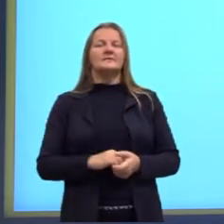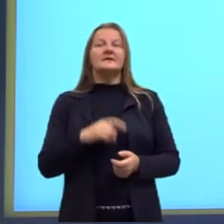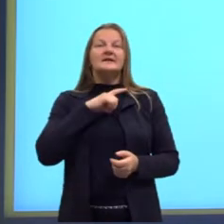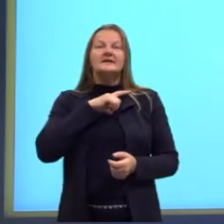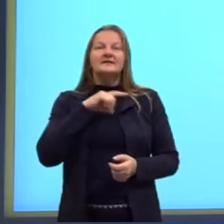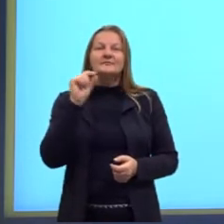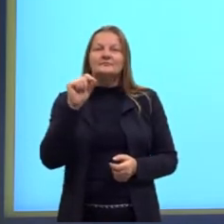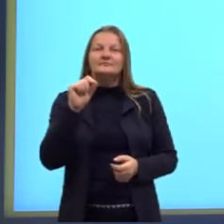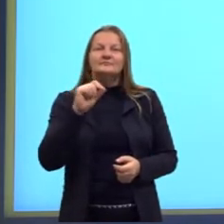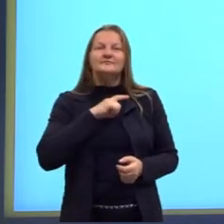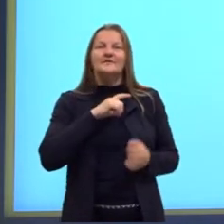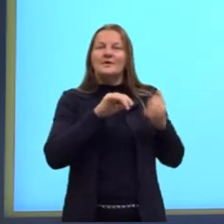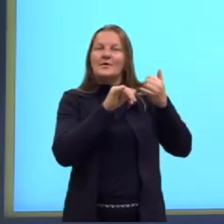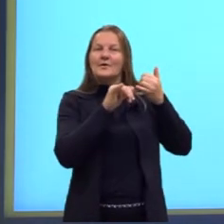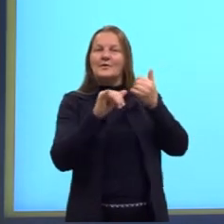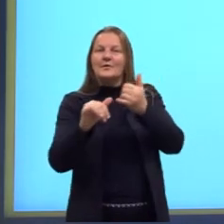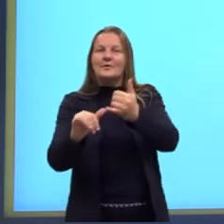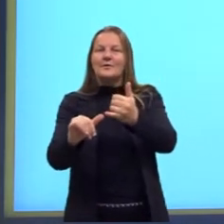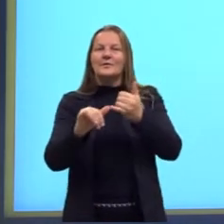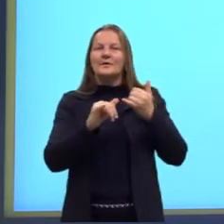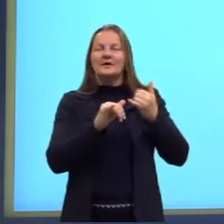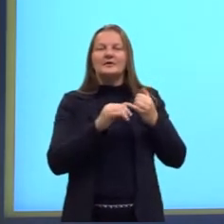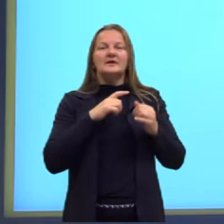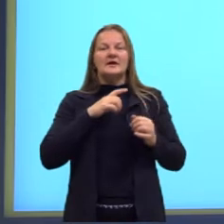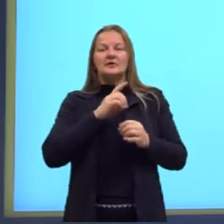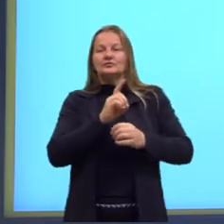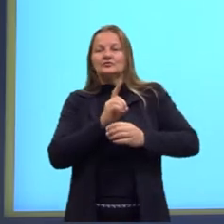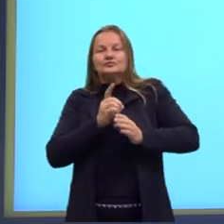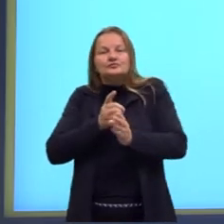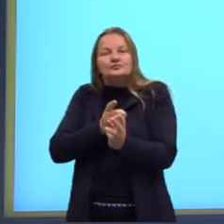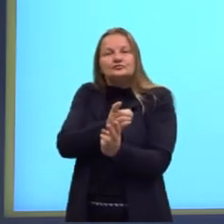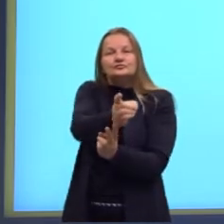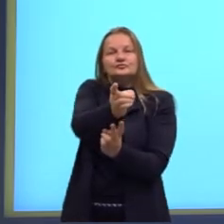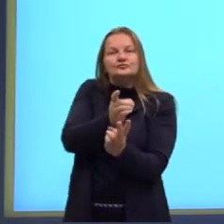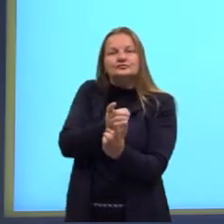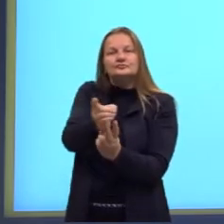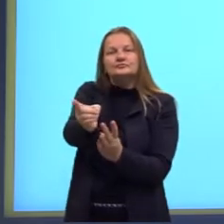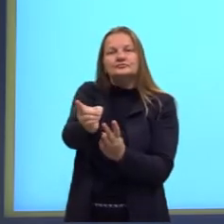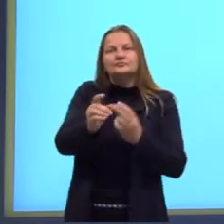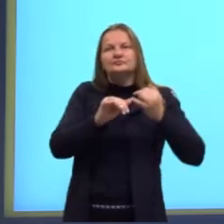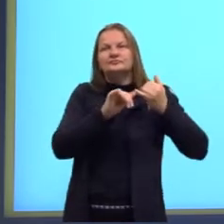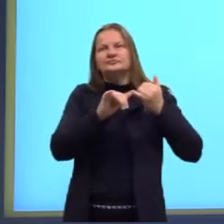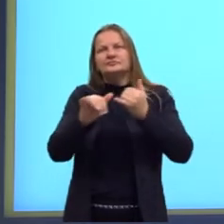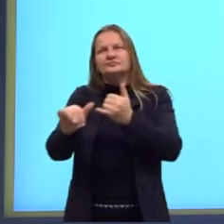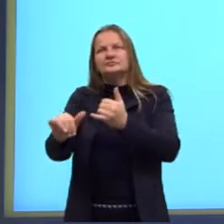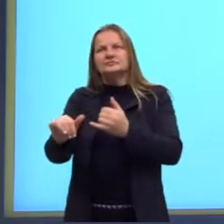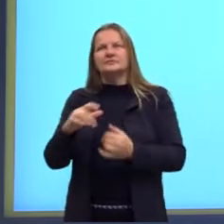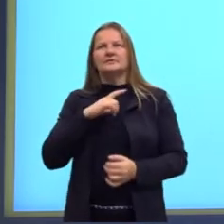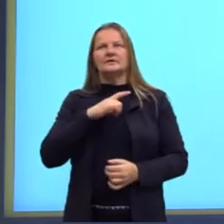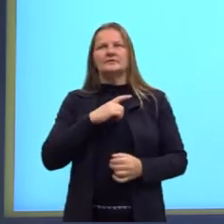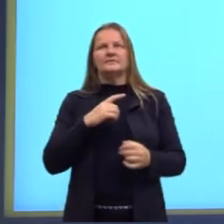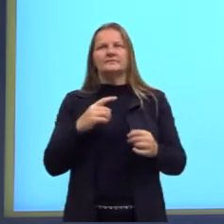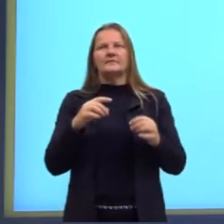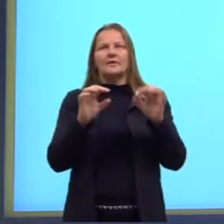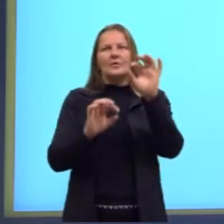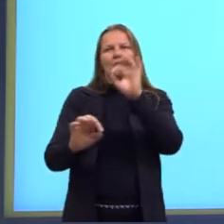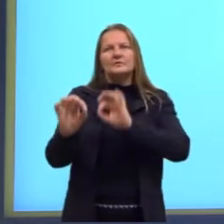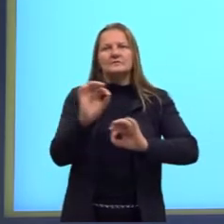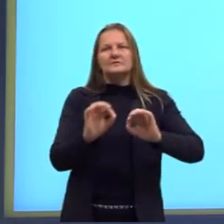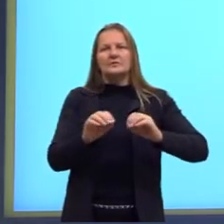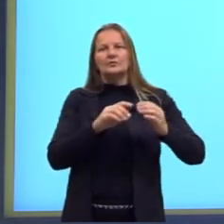gente quer né que esses elétrons sigam uma direção específica então aqui né já houve uma certa